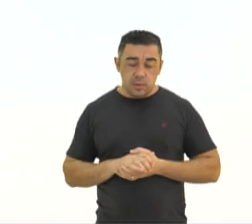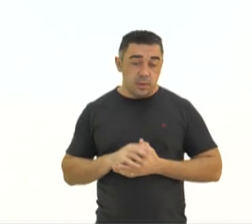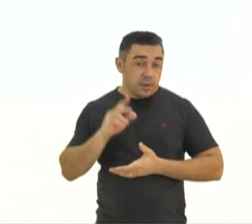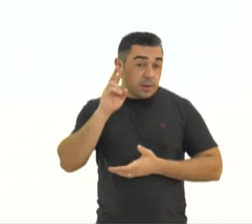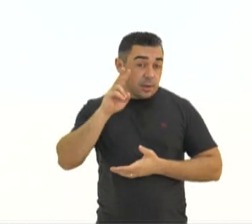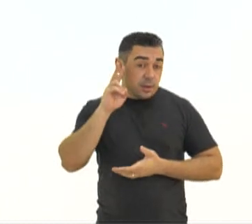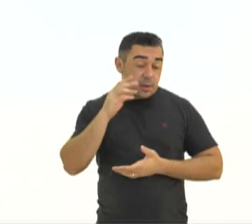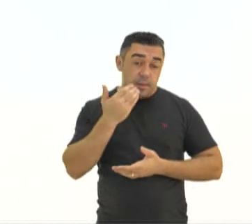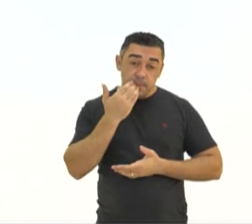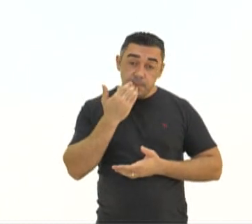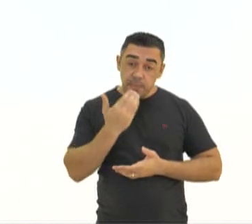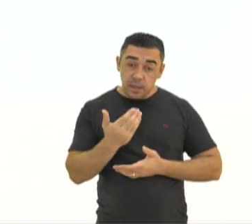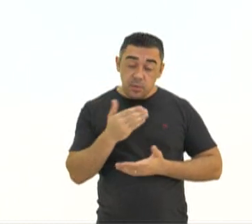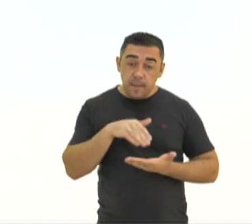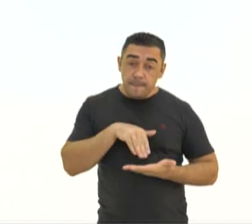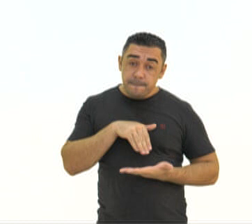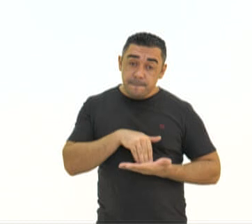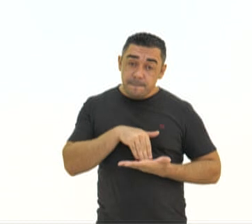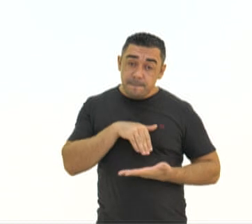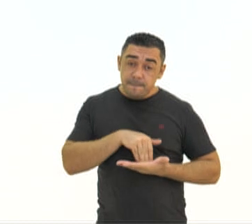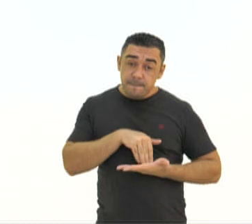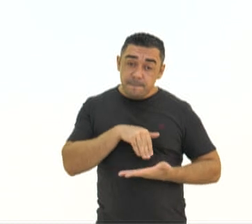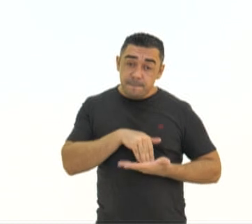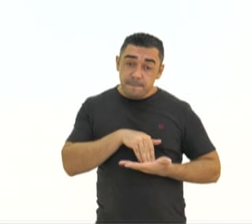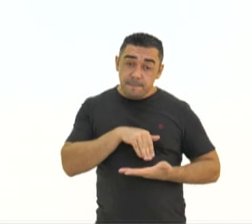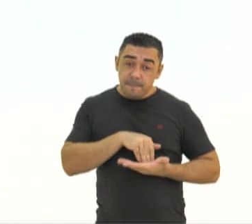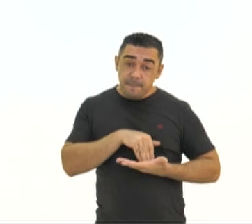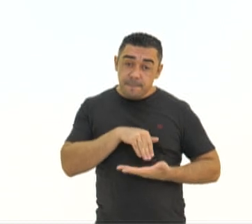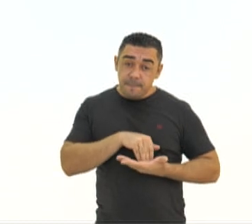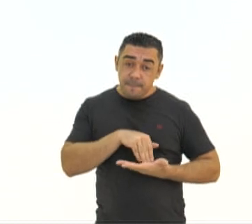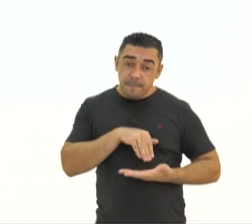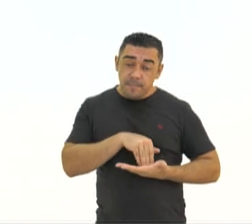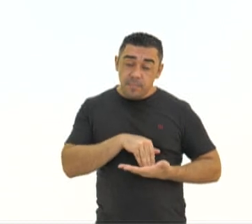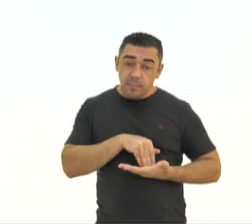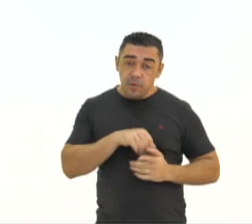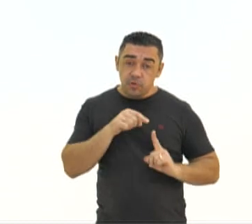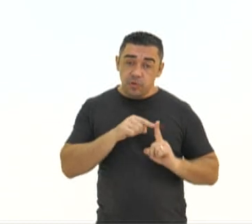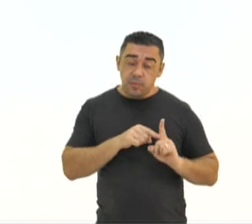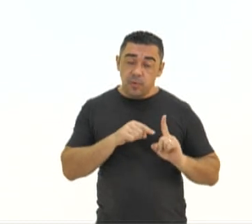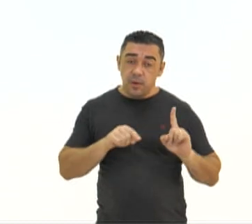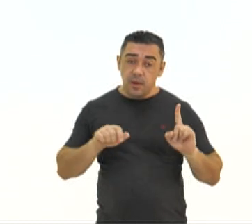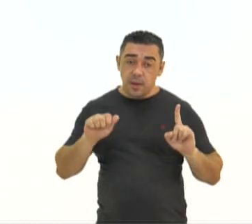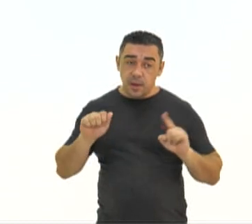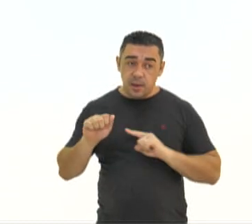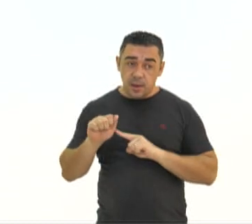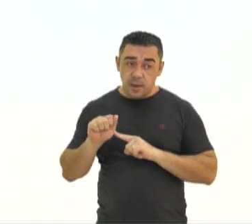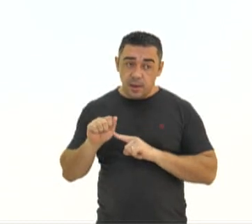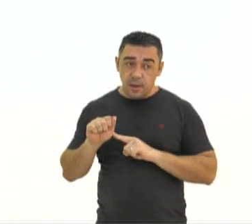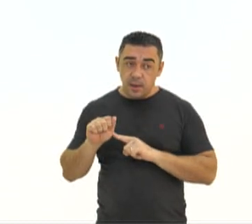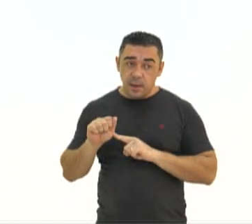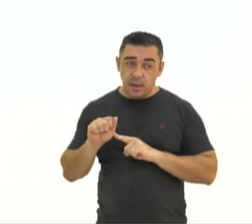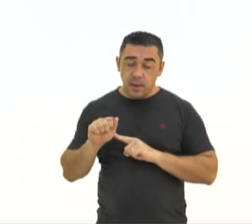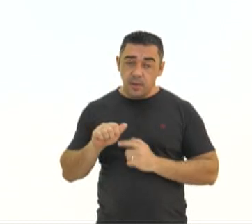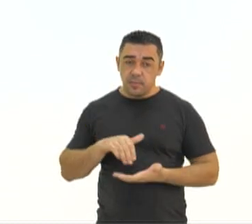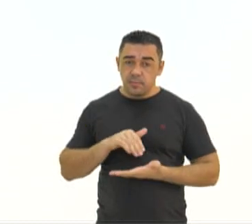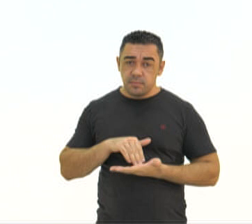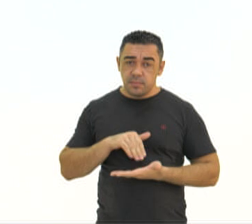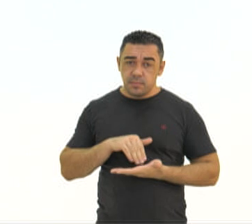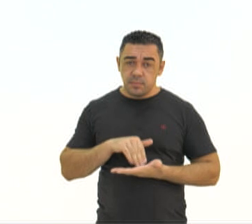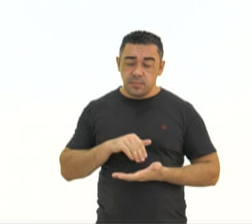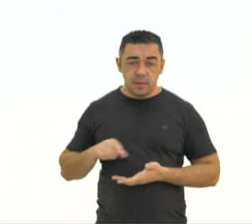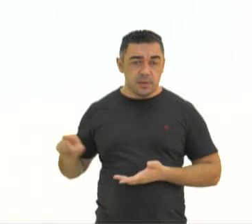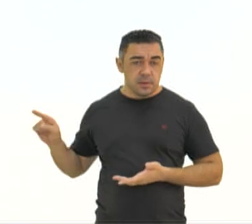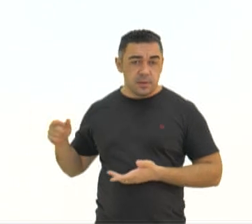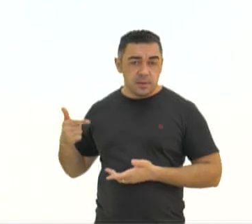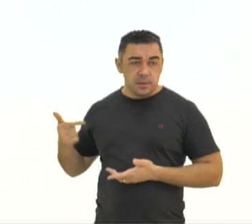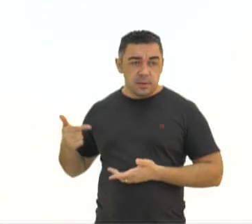lembrar que a questão pede o número mínimo de canetas do tipo A. Então, eu tenho aqui que A, nessa